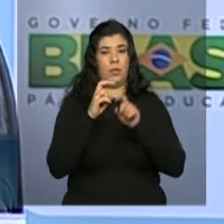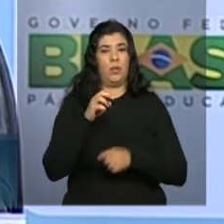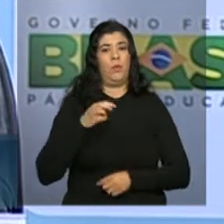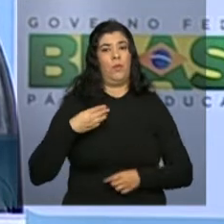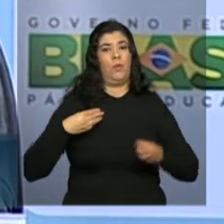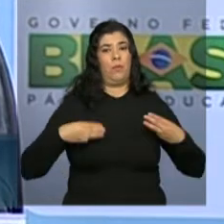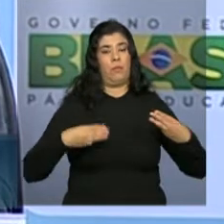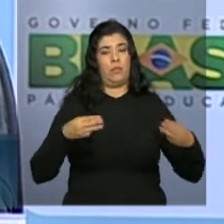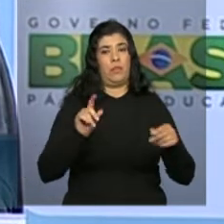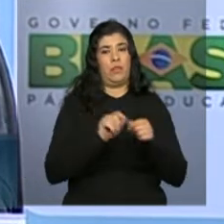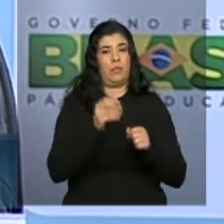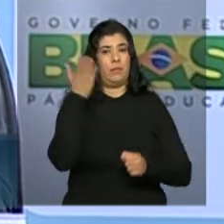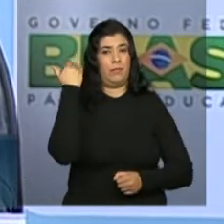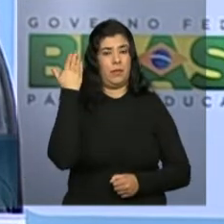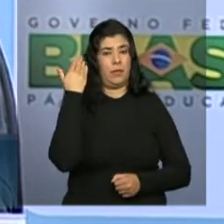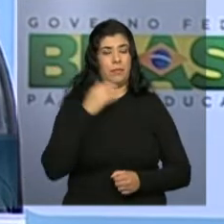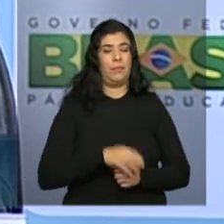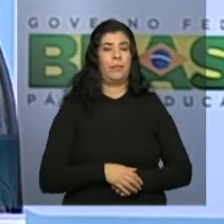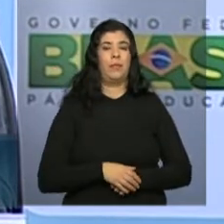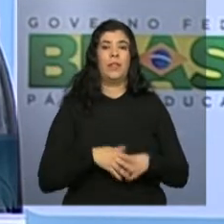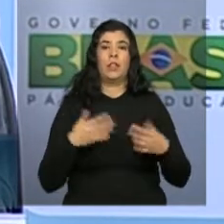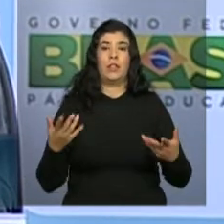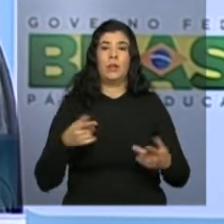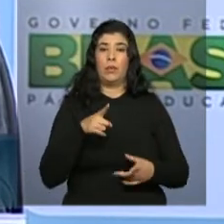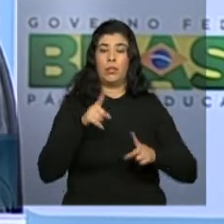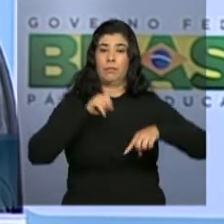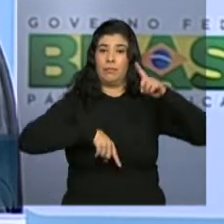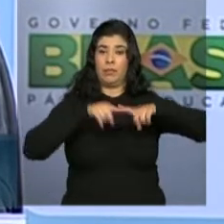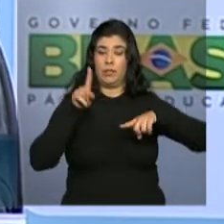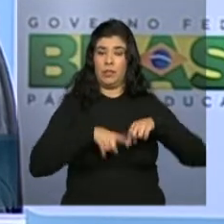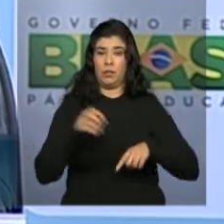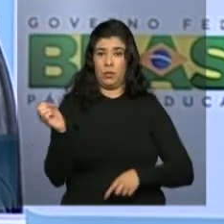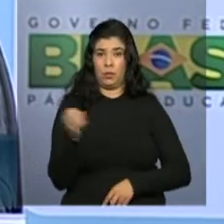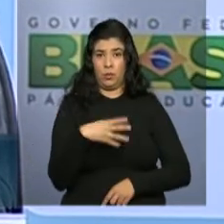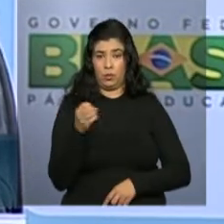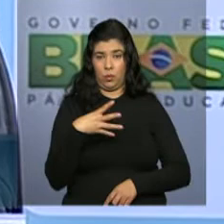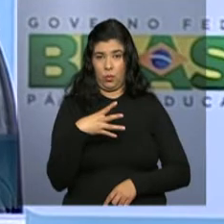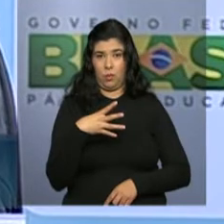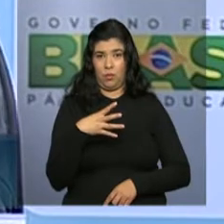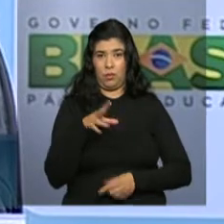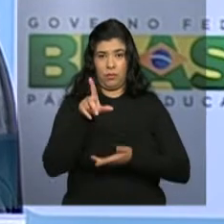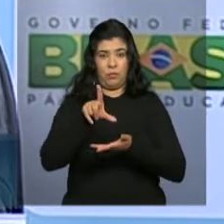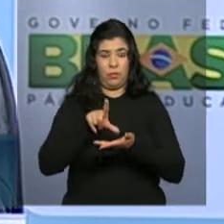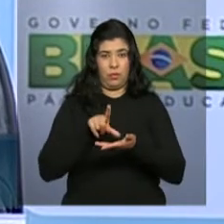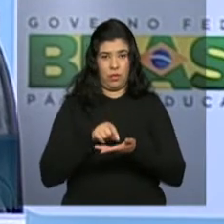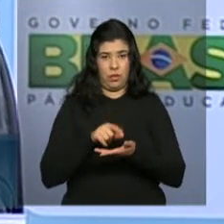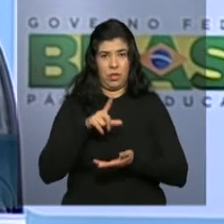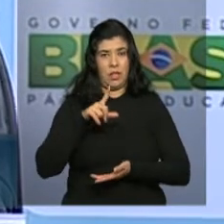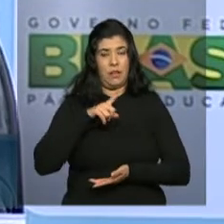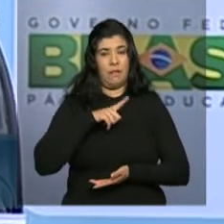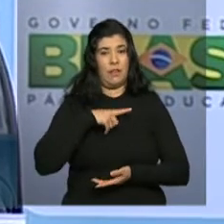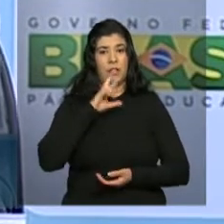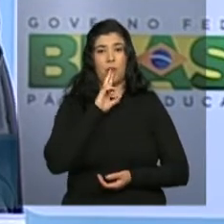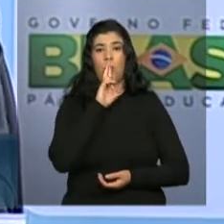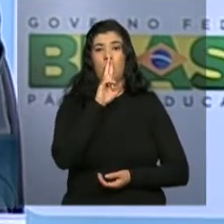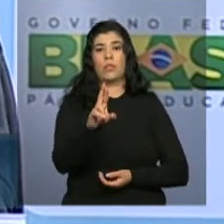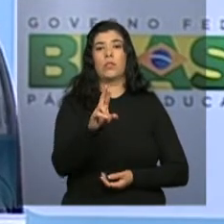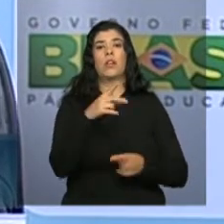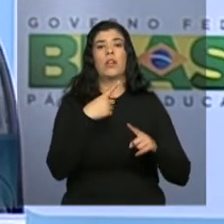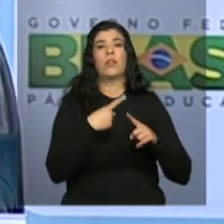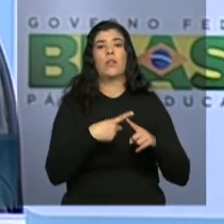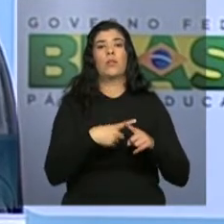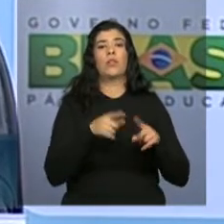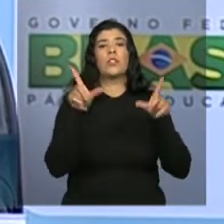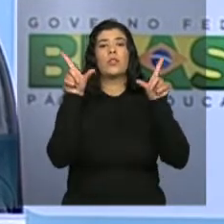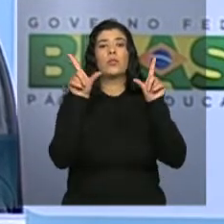deles e disse que as medidas que estão sendo tomadas elas vão resultar Sem dúvida nenhuma não desembolso menor na